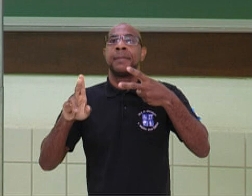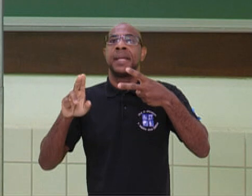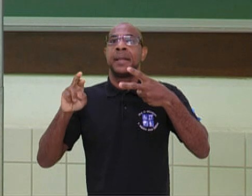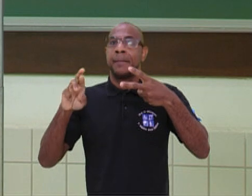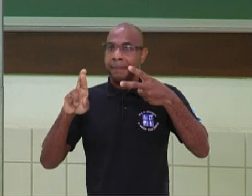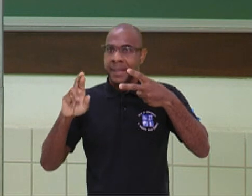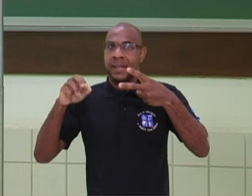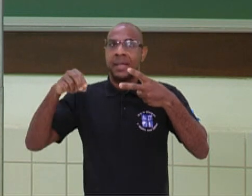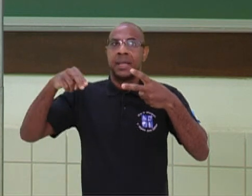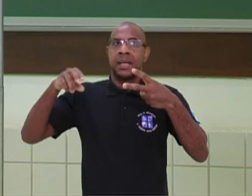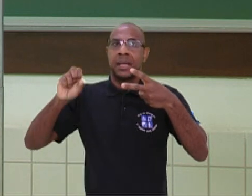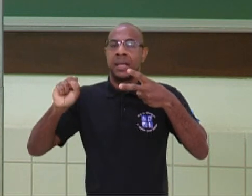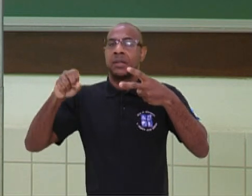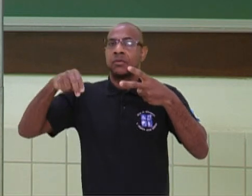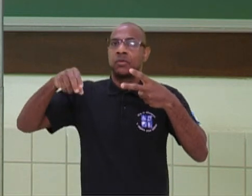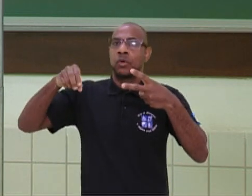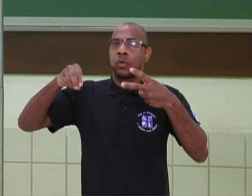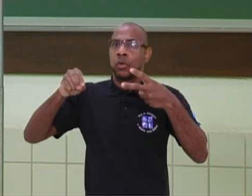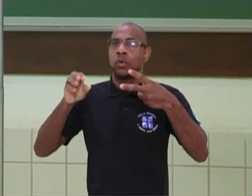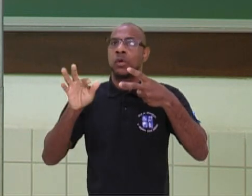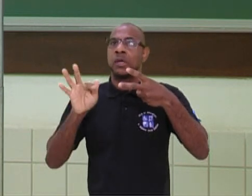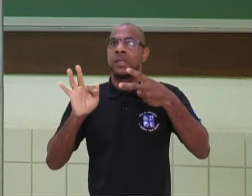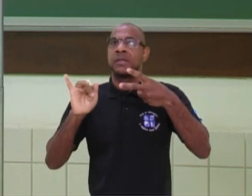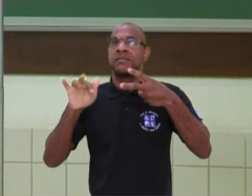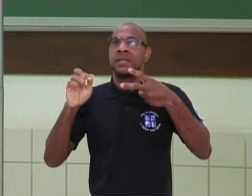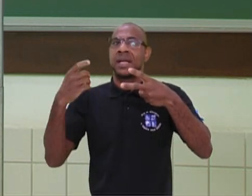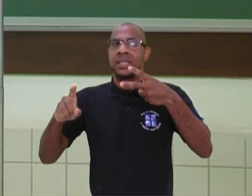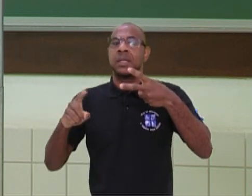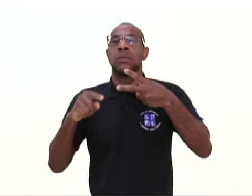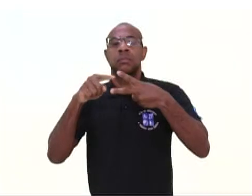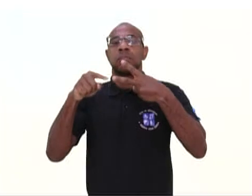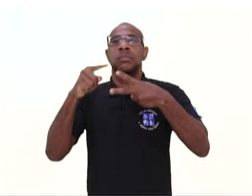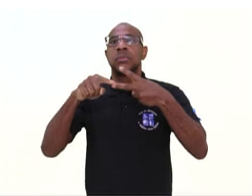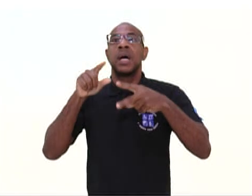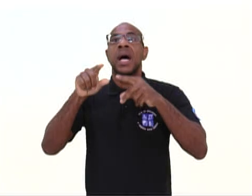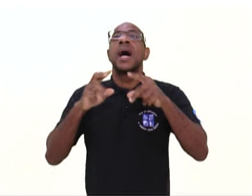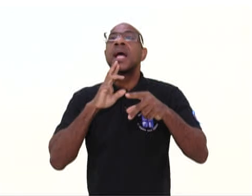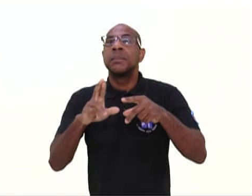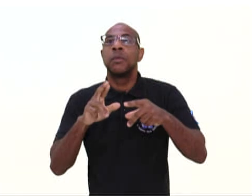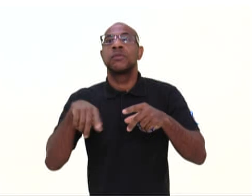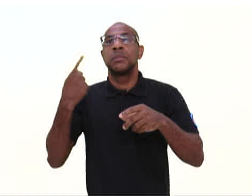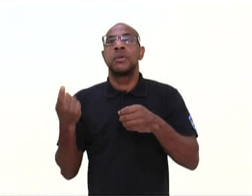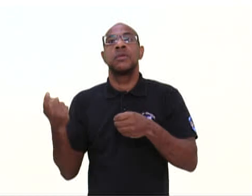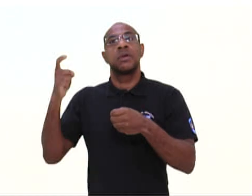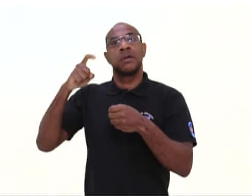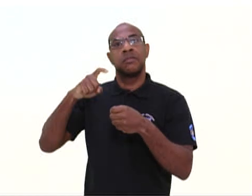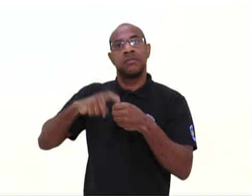essa questão objetiva? Respondam aí que eu já volto comentando com vocês.